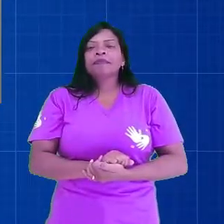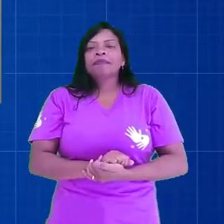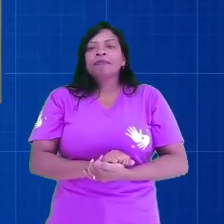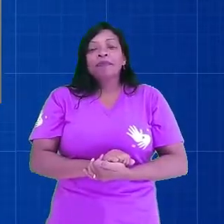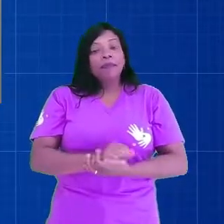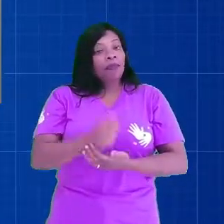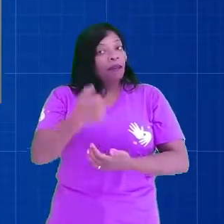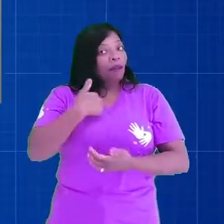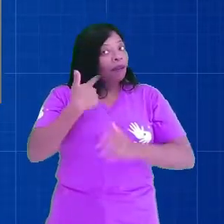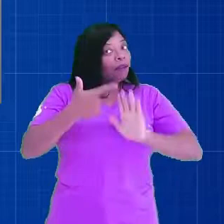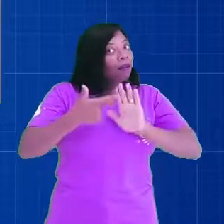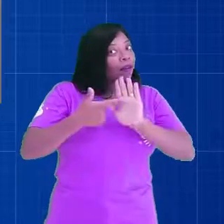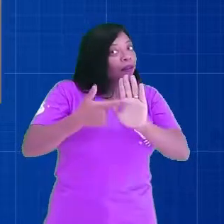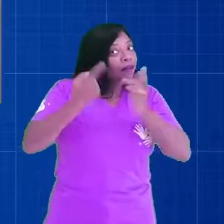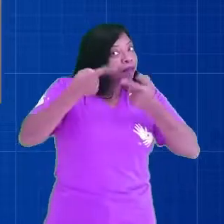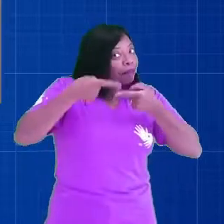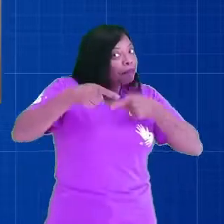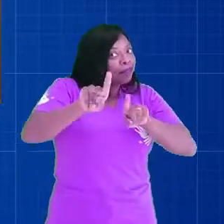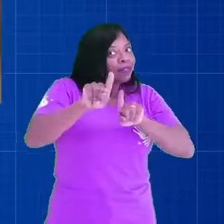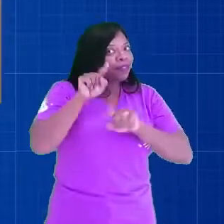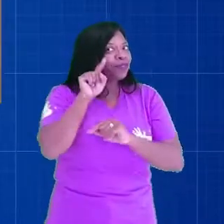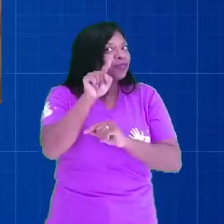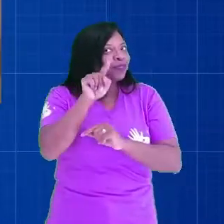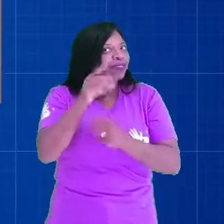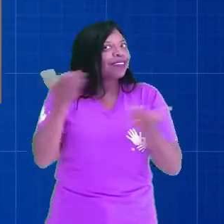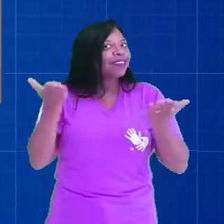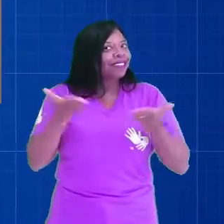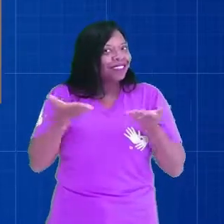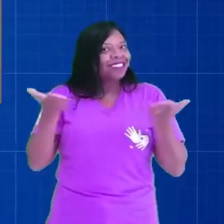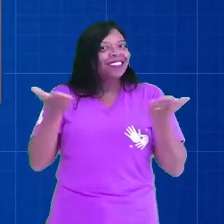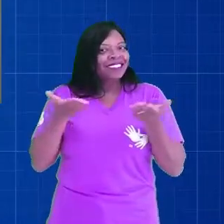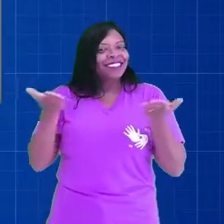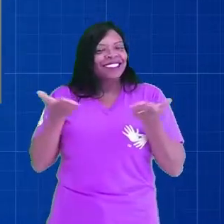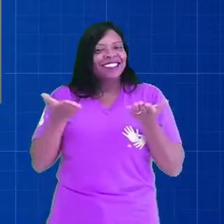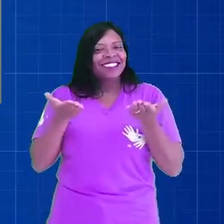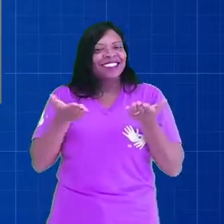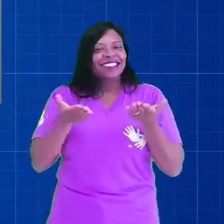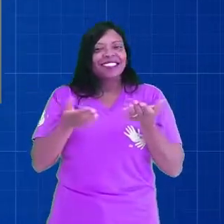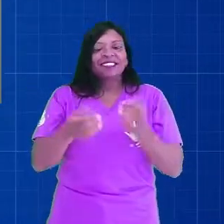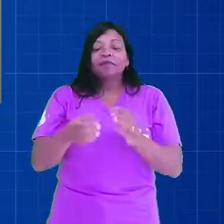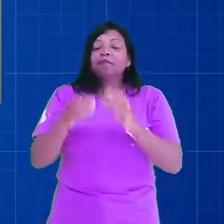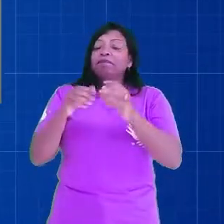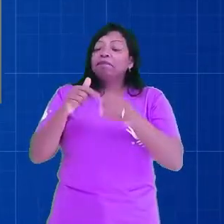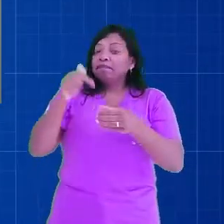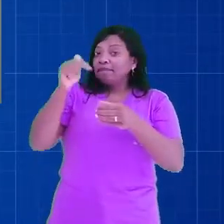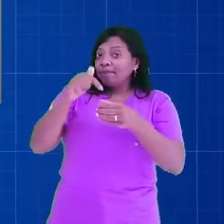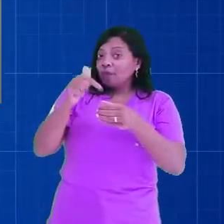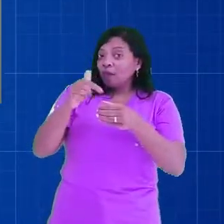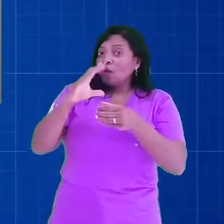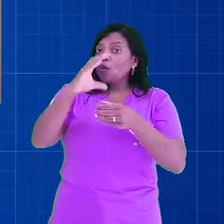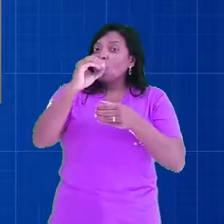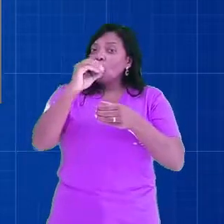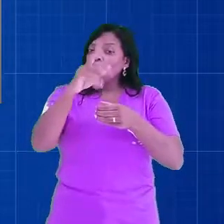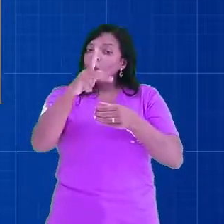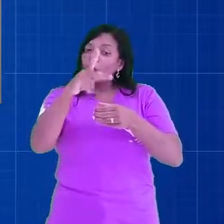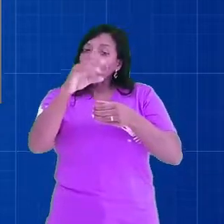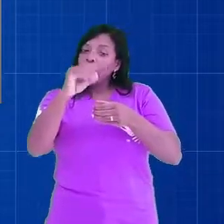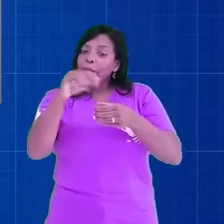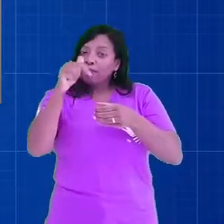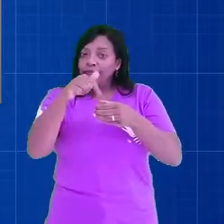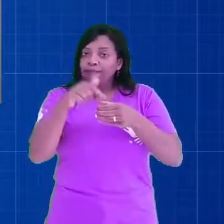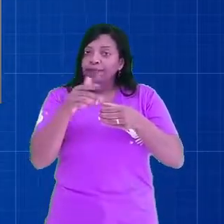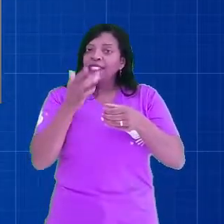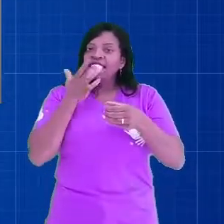Vou lançar um desafio para vocês. Isso daqui é um copinho descartável, normal,